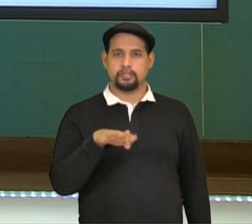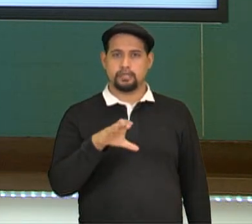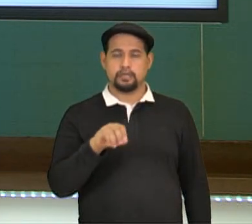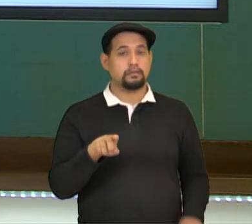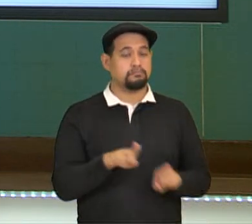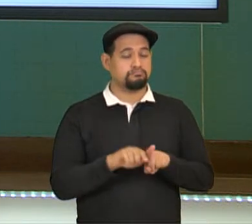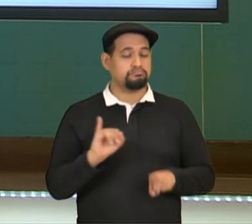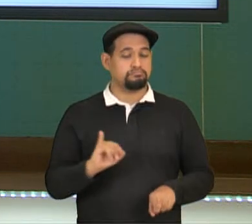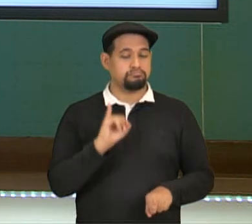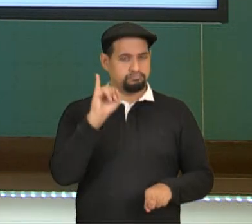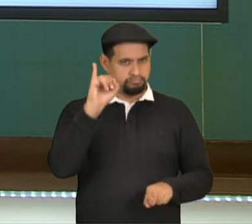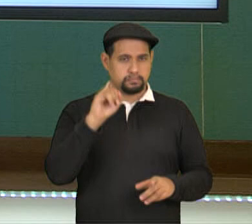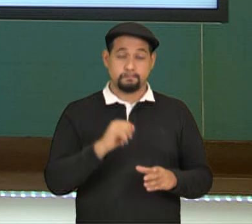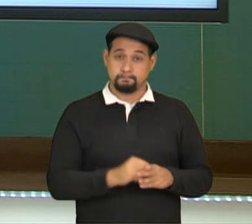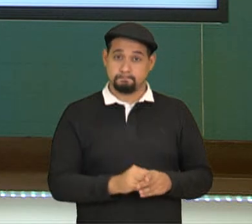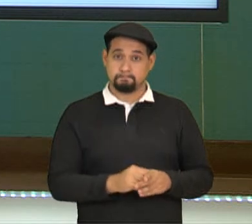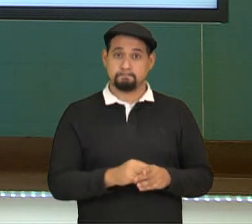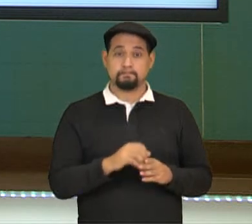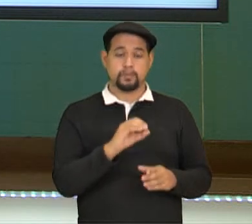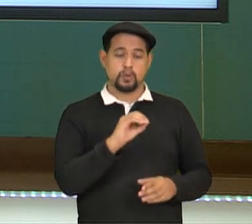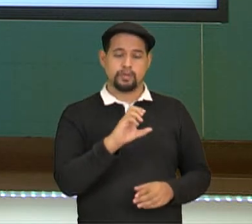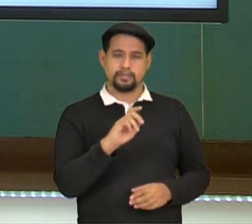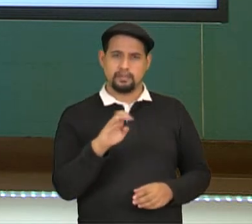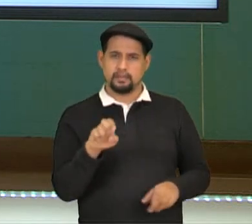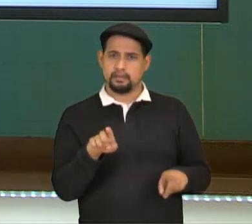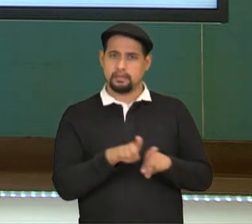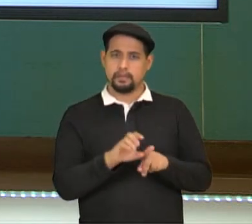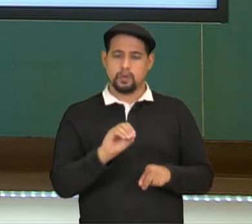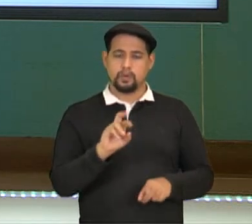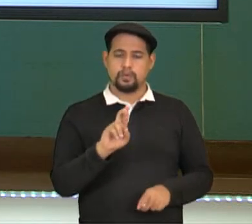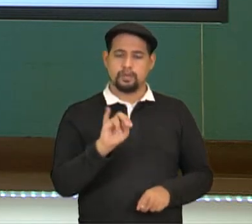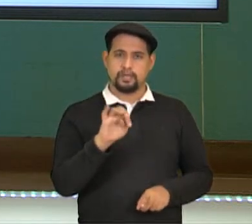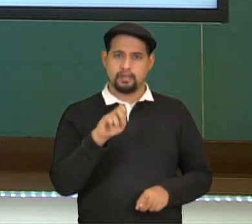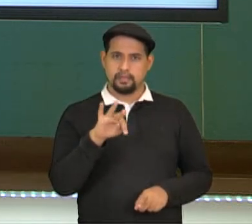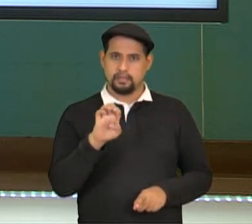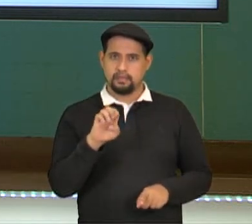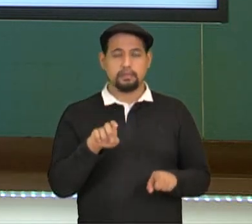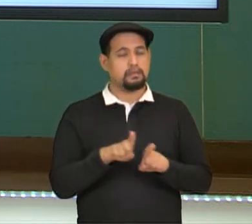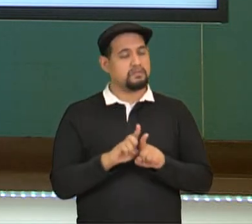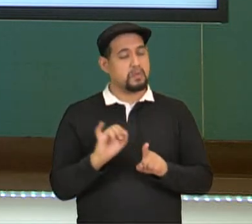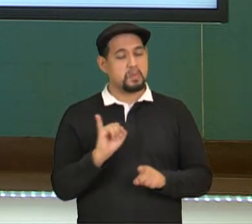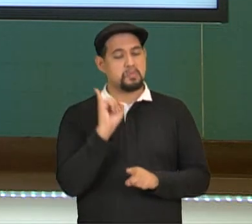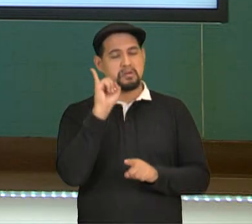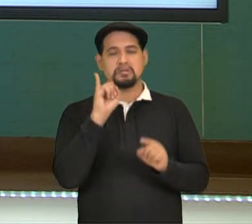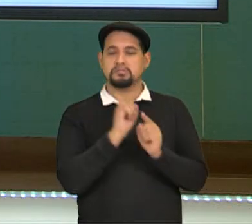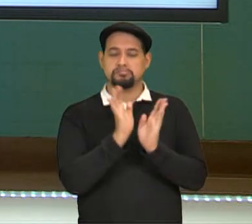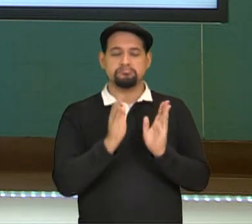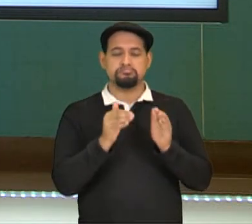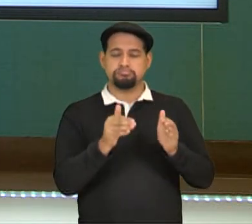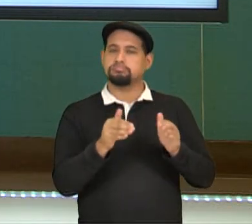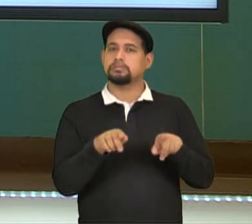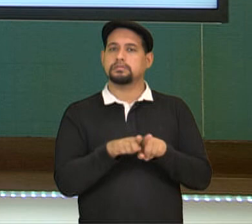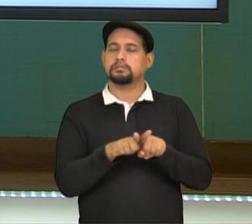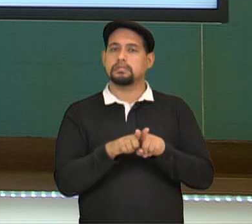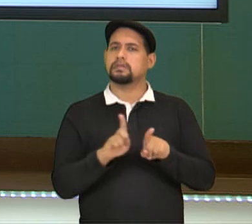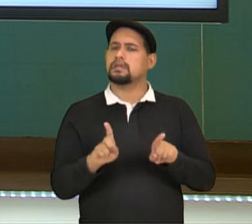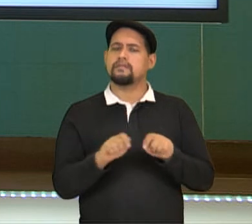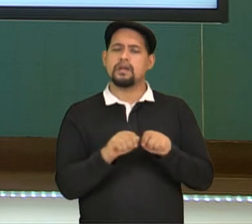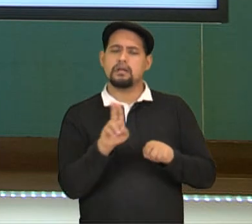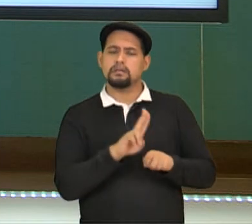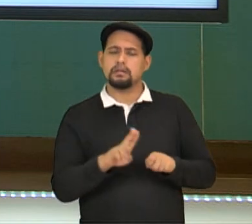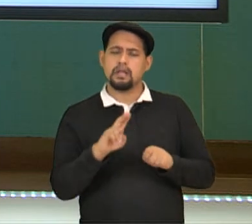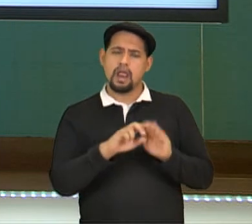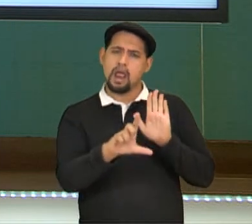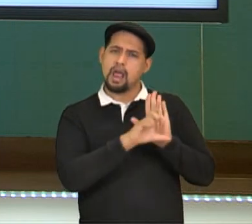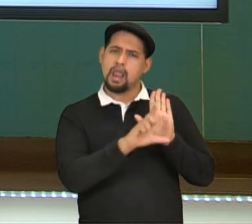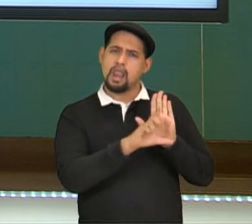tanto para o Ocidente como para o Oriente, né, ele foi importante na questão do corpus de Justiniano, que ele vai resgatar as